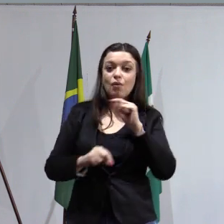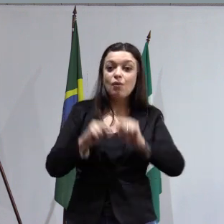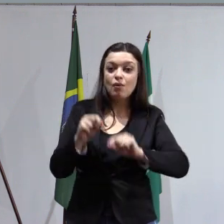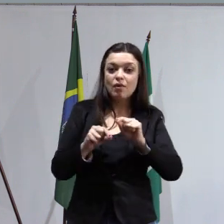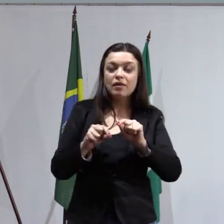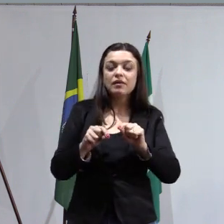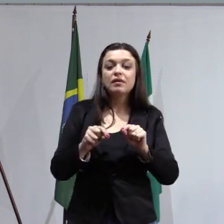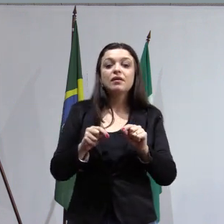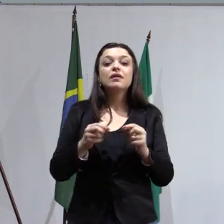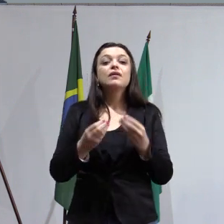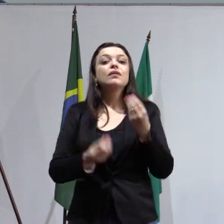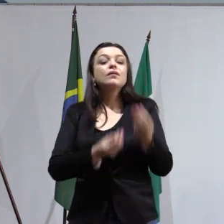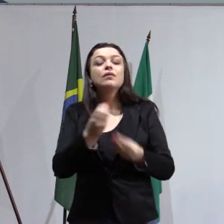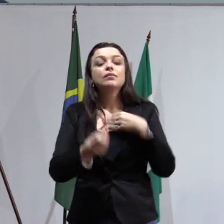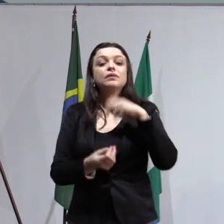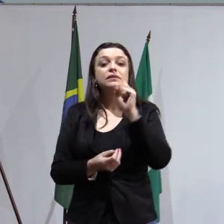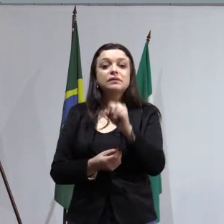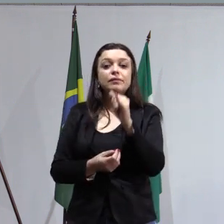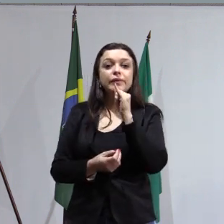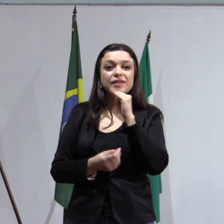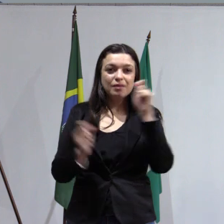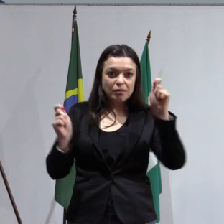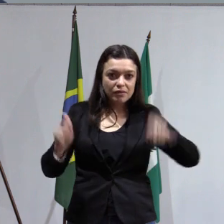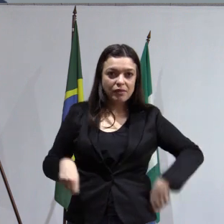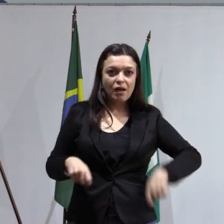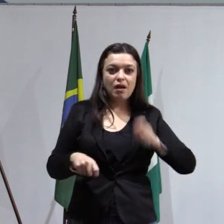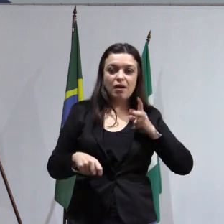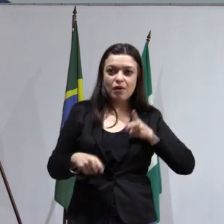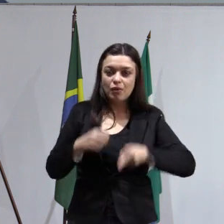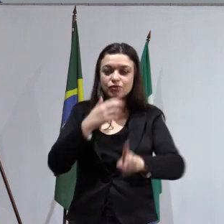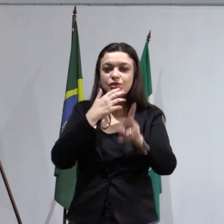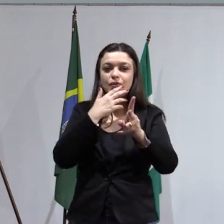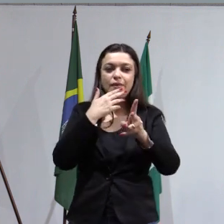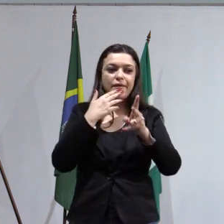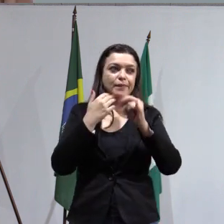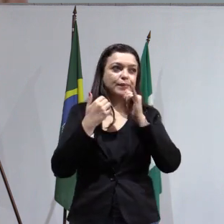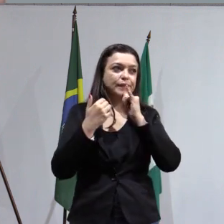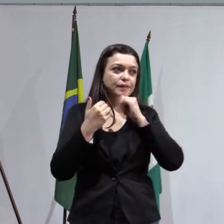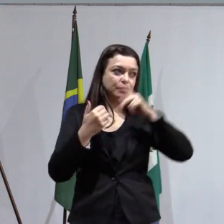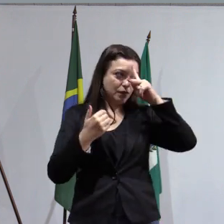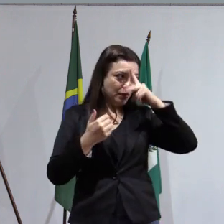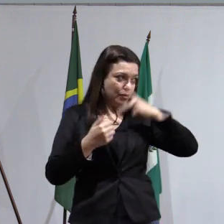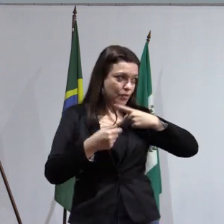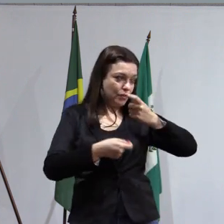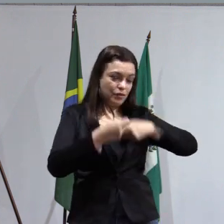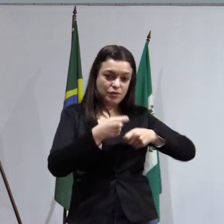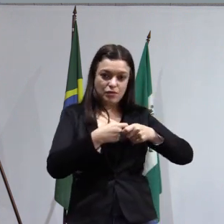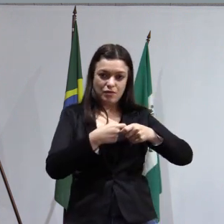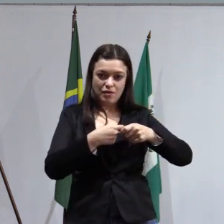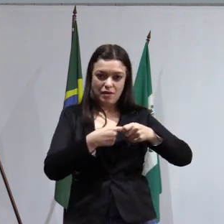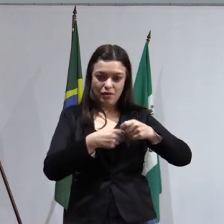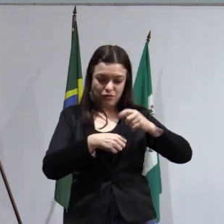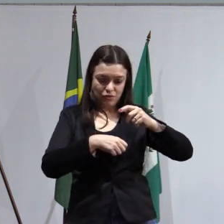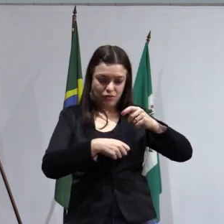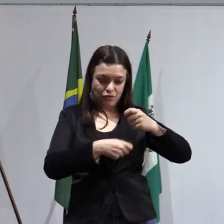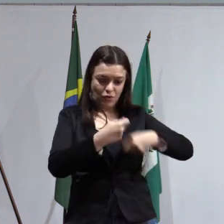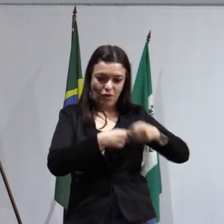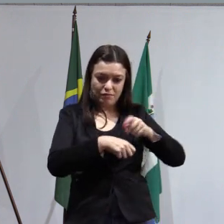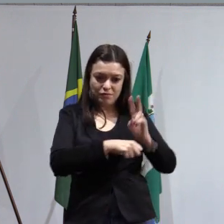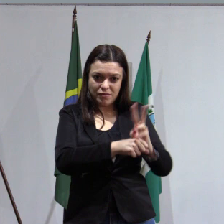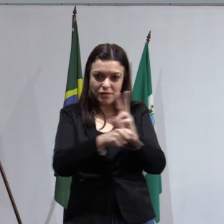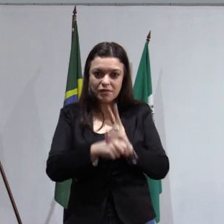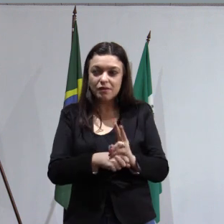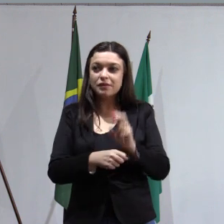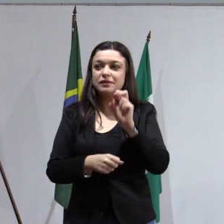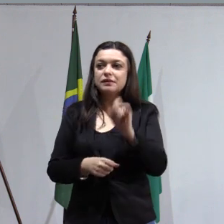que nós vamos manter a nossa autonomia? Então, vamos usar até um termo, didático-pedagógica, se